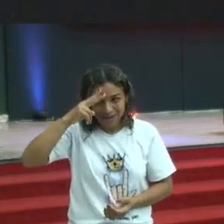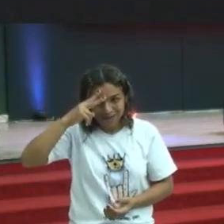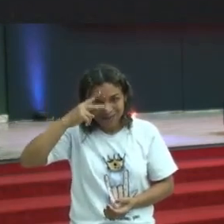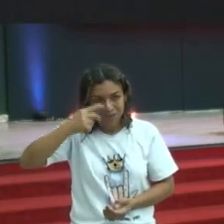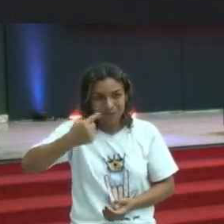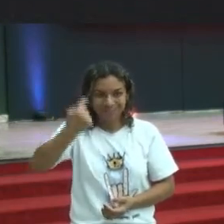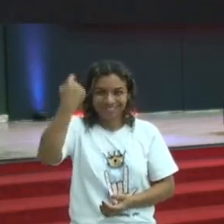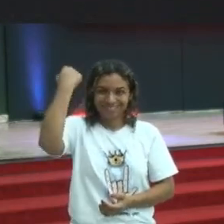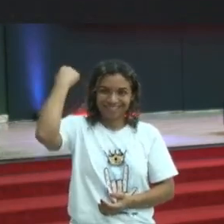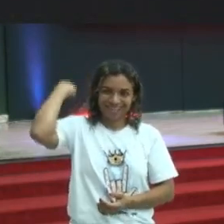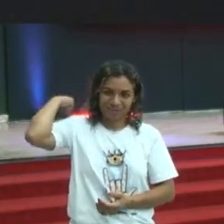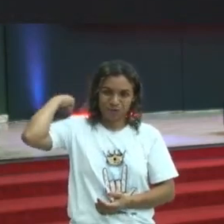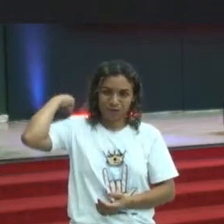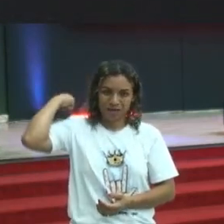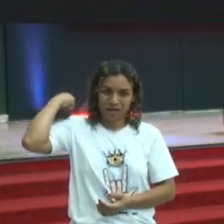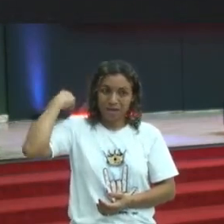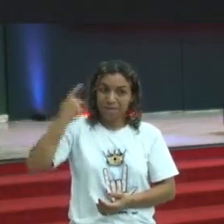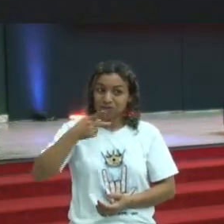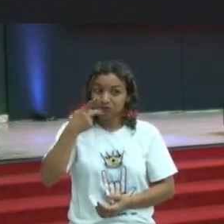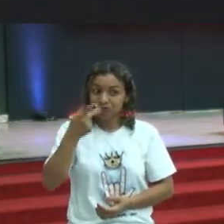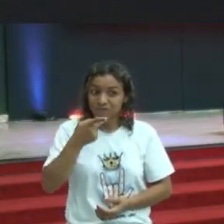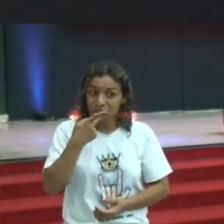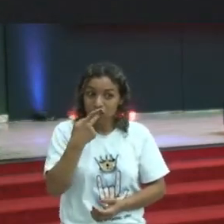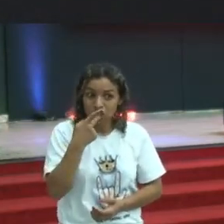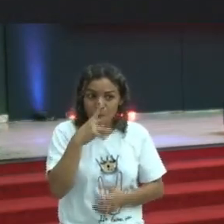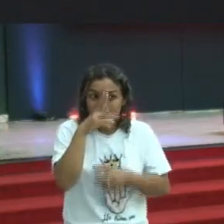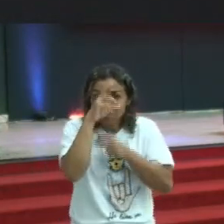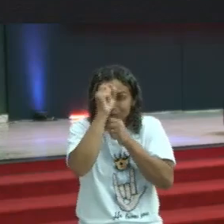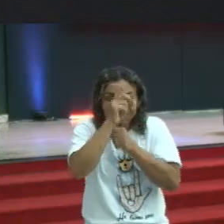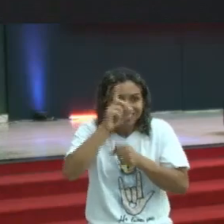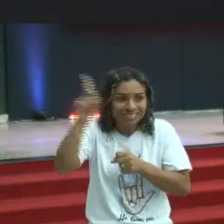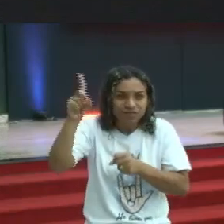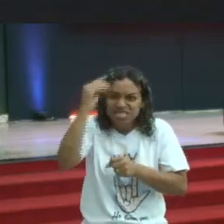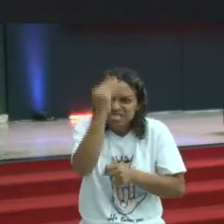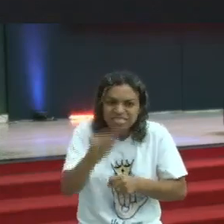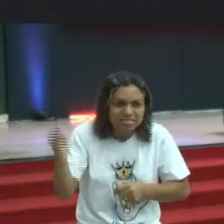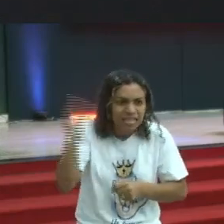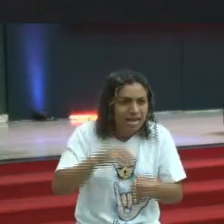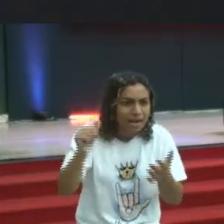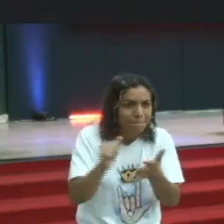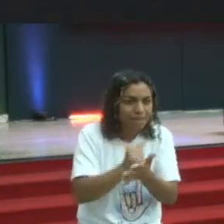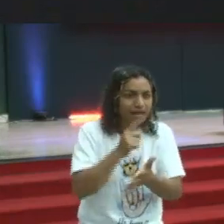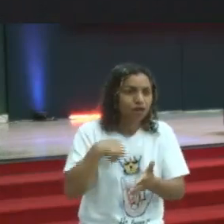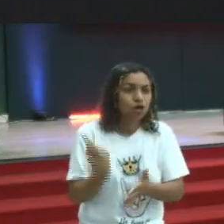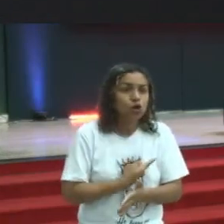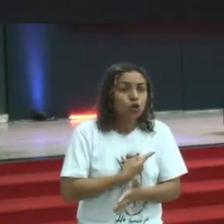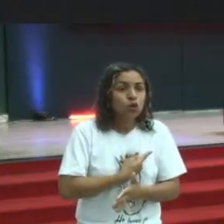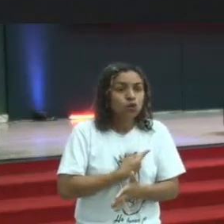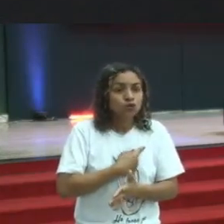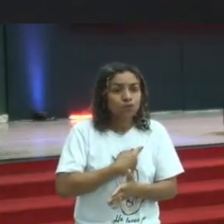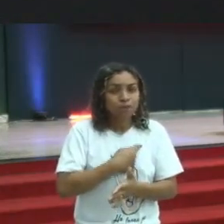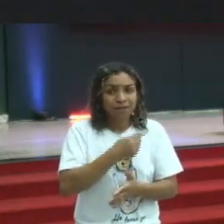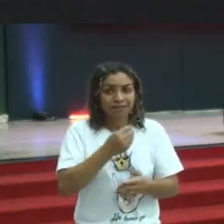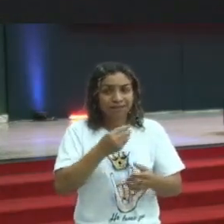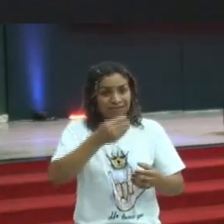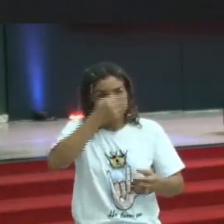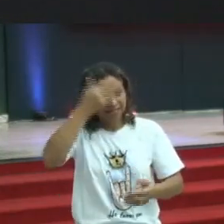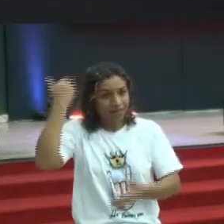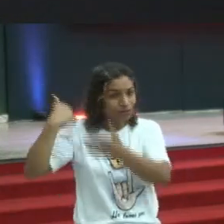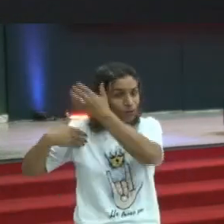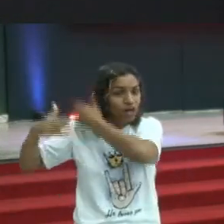quando estamos falando que o poder de Deus cancela o nosso passado, Ele nos